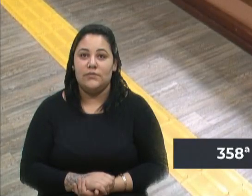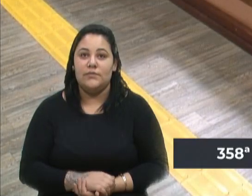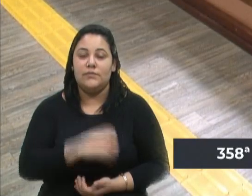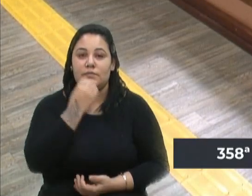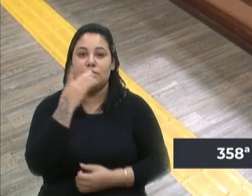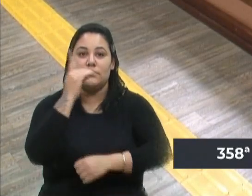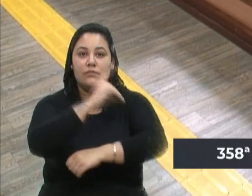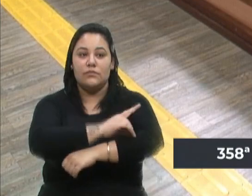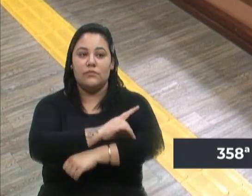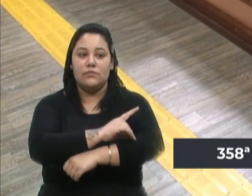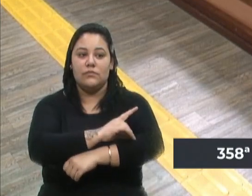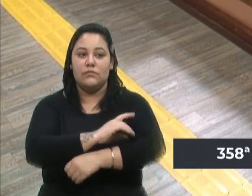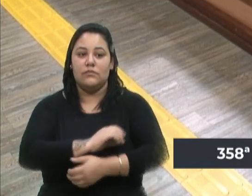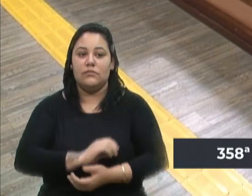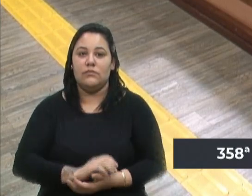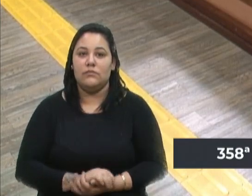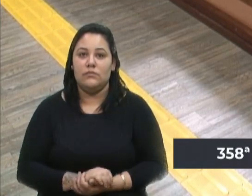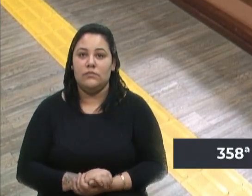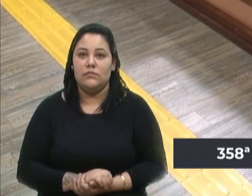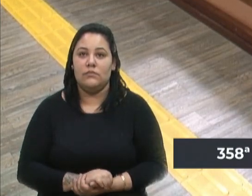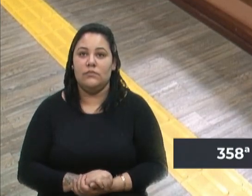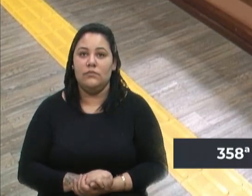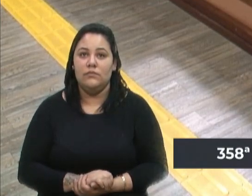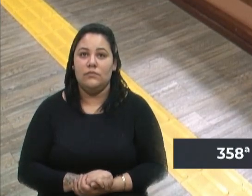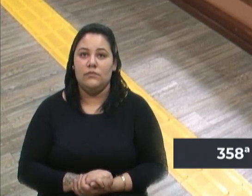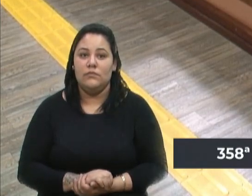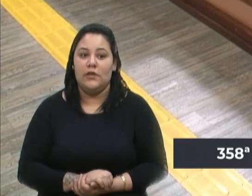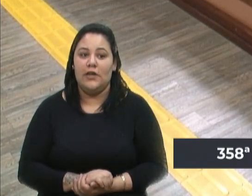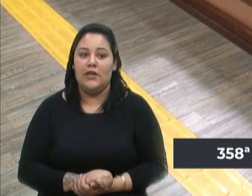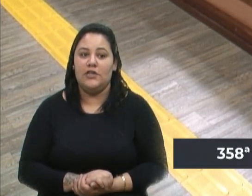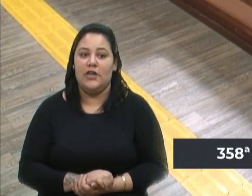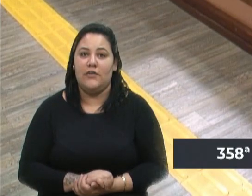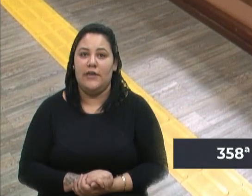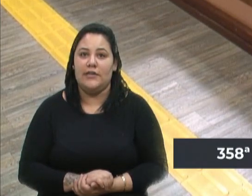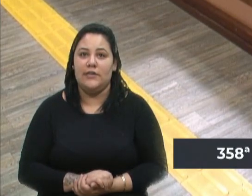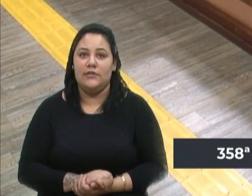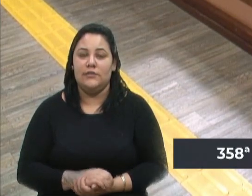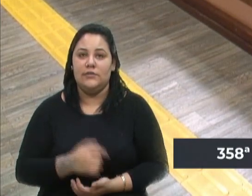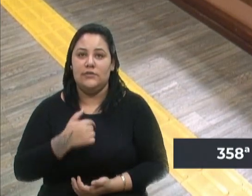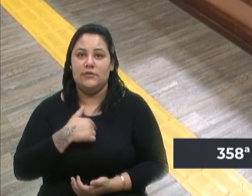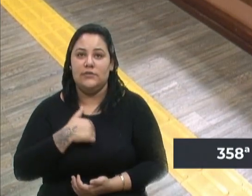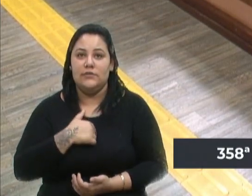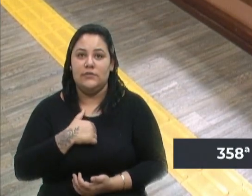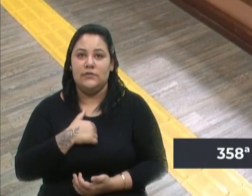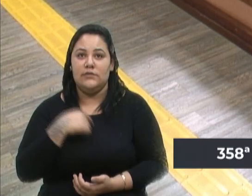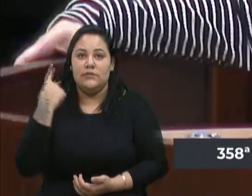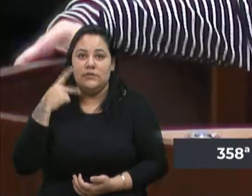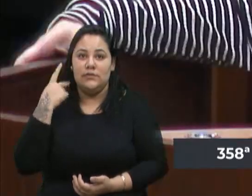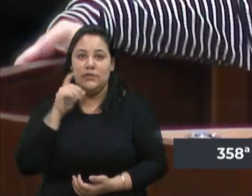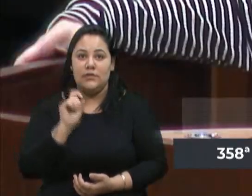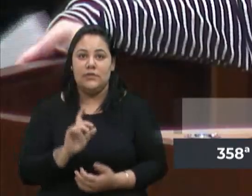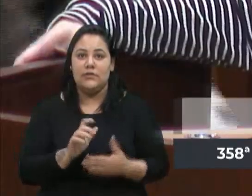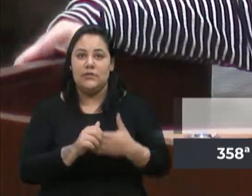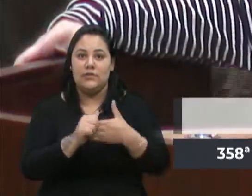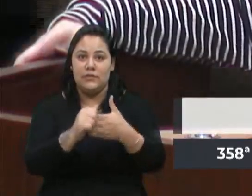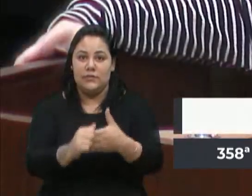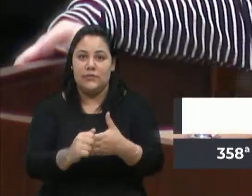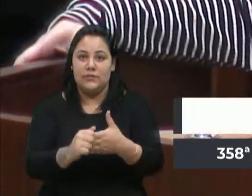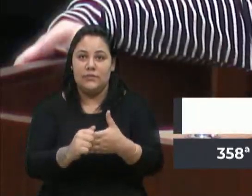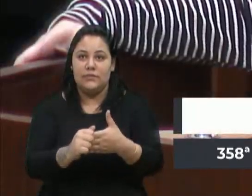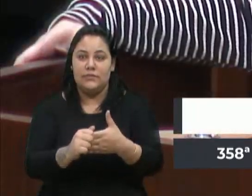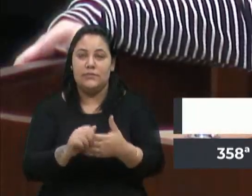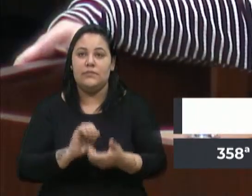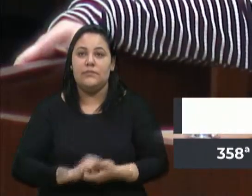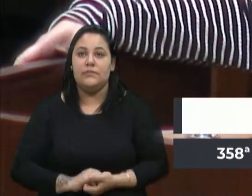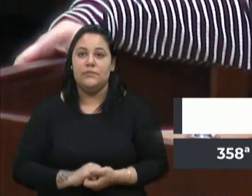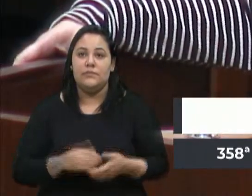Bom dia novamente, né, aos colegas vereadores e vereadoras e a quem está nos acompanhando.